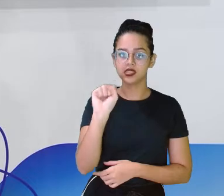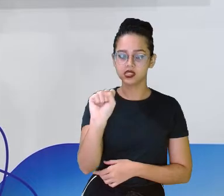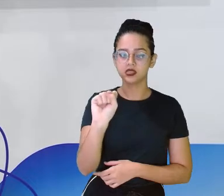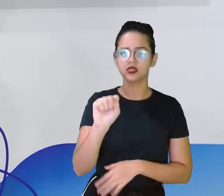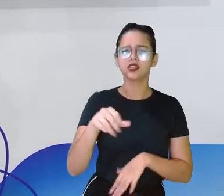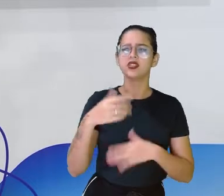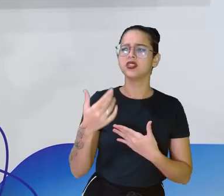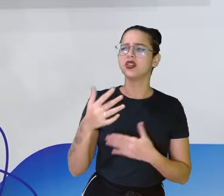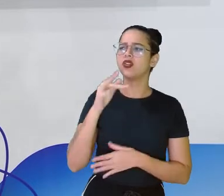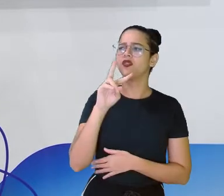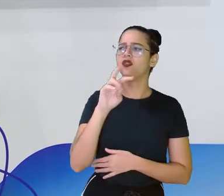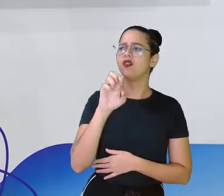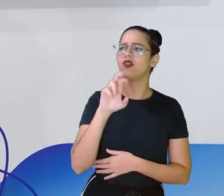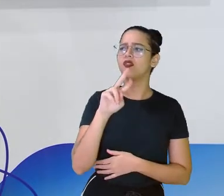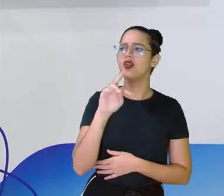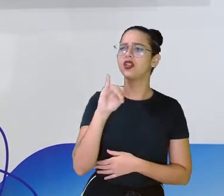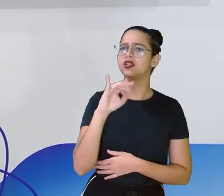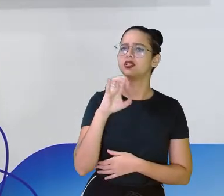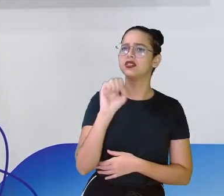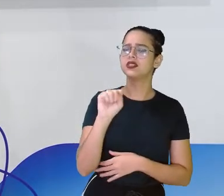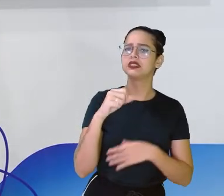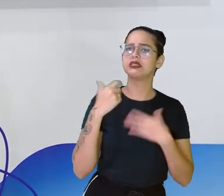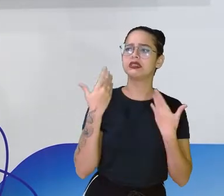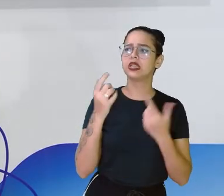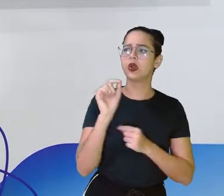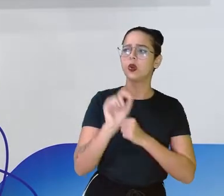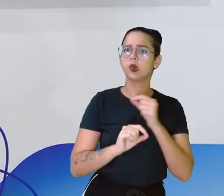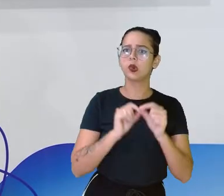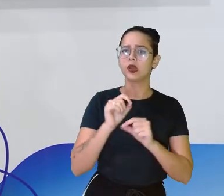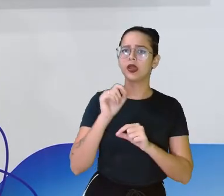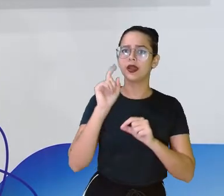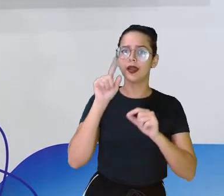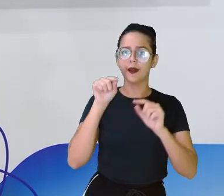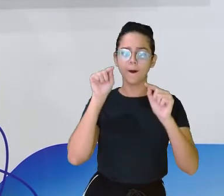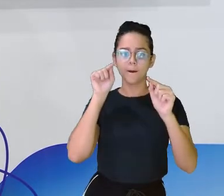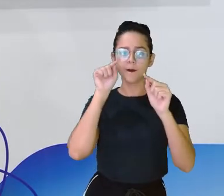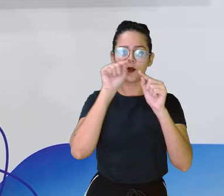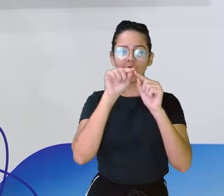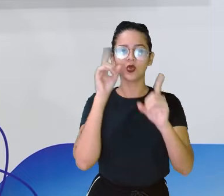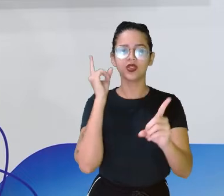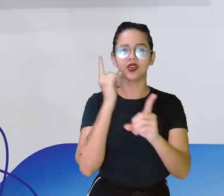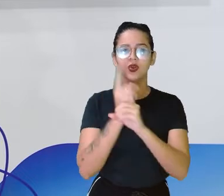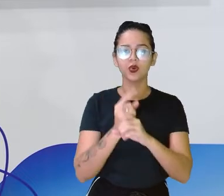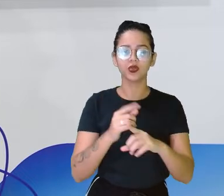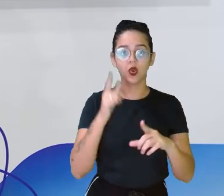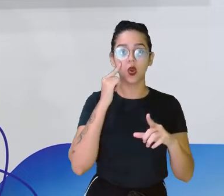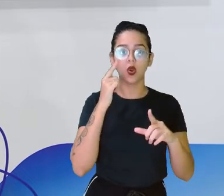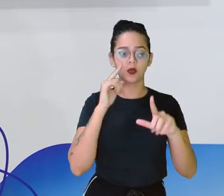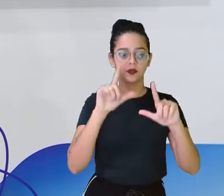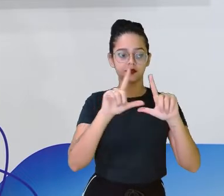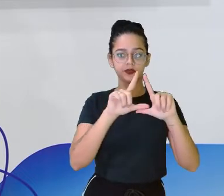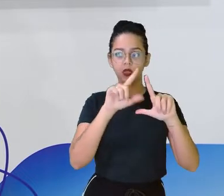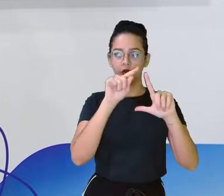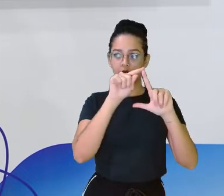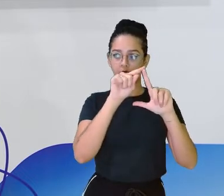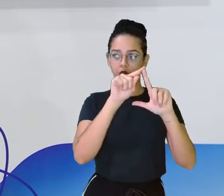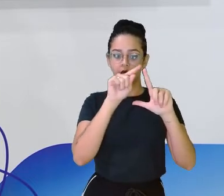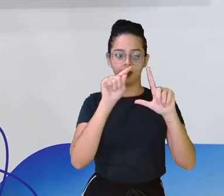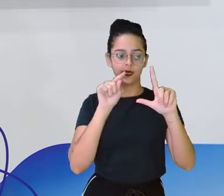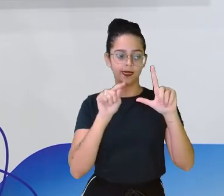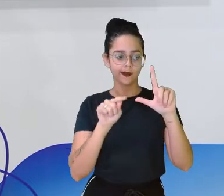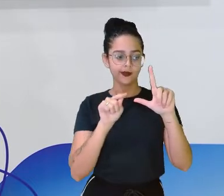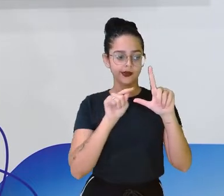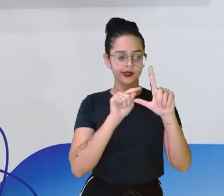os vértices? Os vértices são o ponto de encontro, ó. 1,